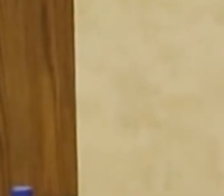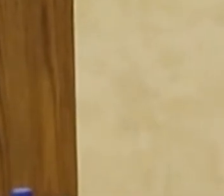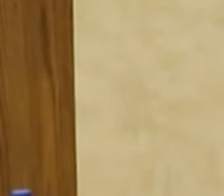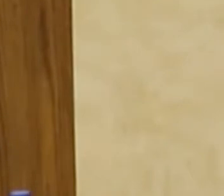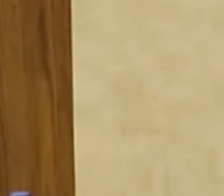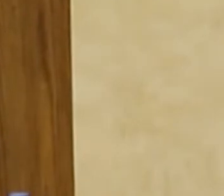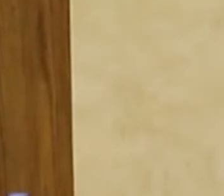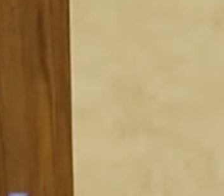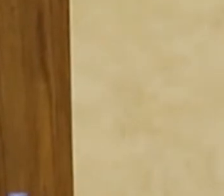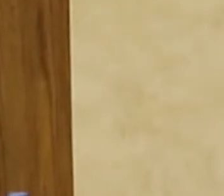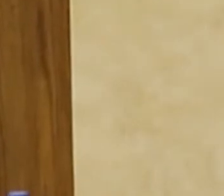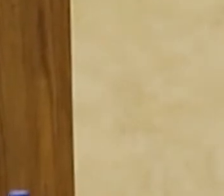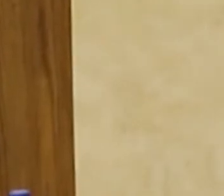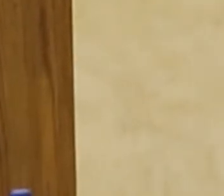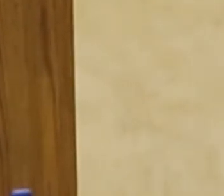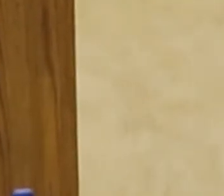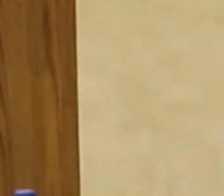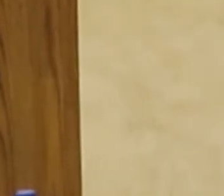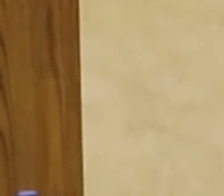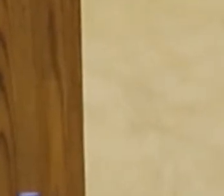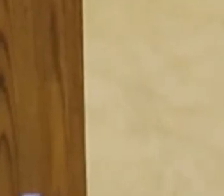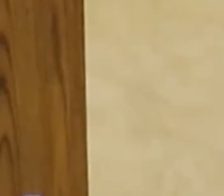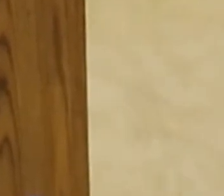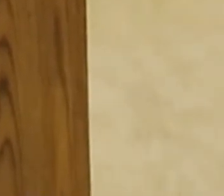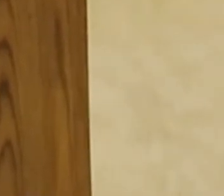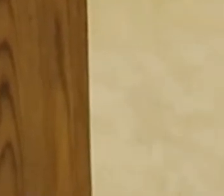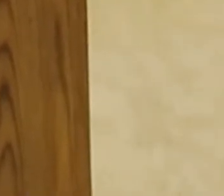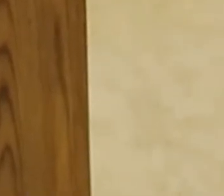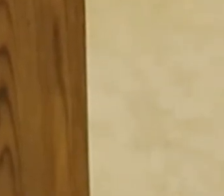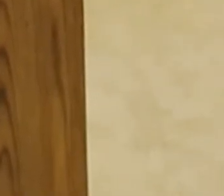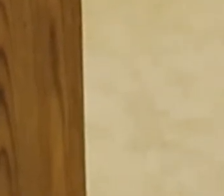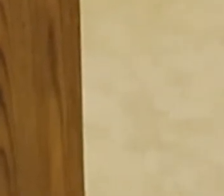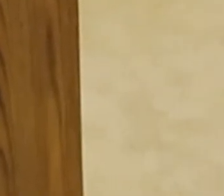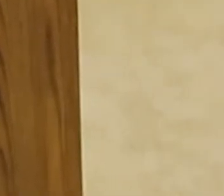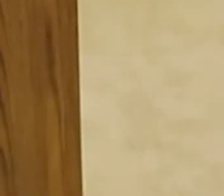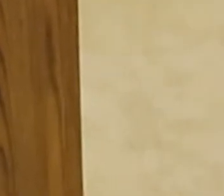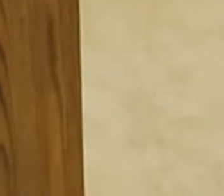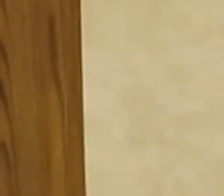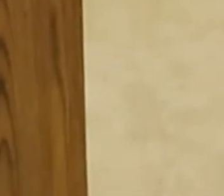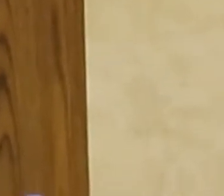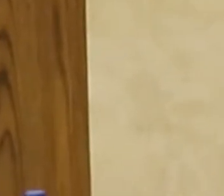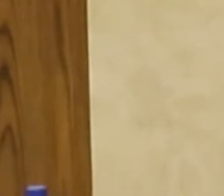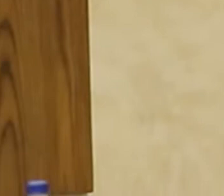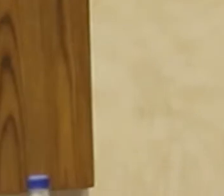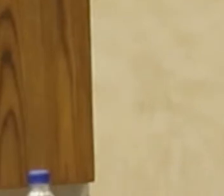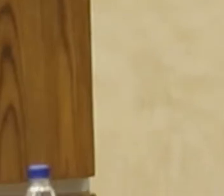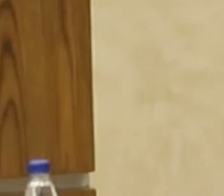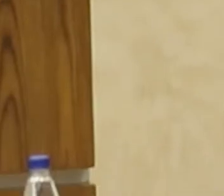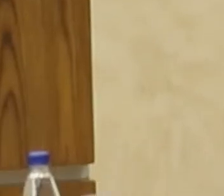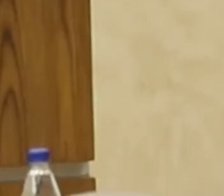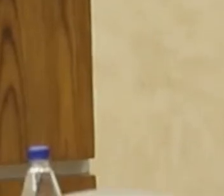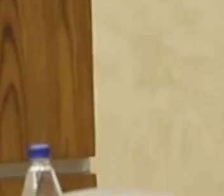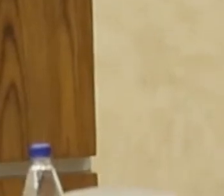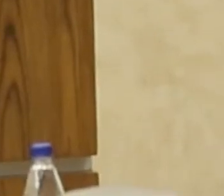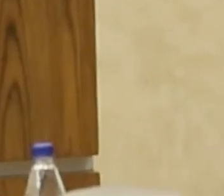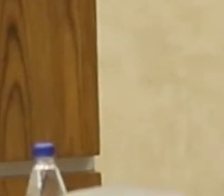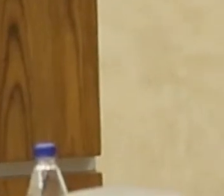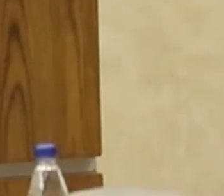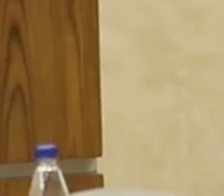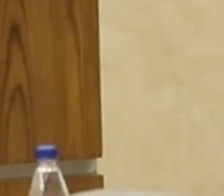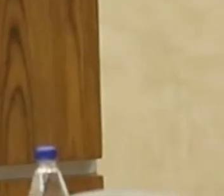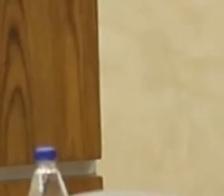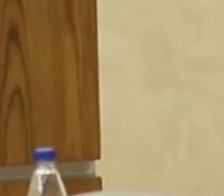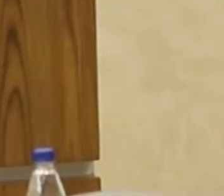maquiado pela administração municipal em relação aos recursos que sobraram da contribuição de iluminação